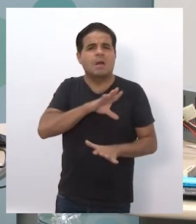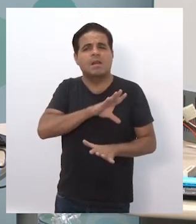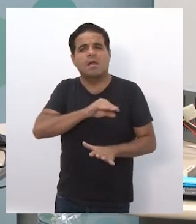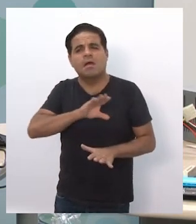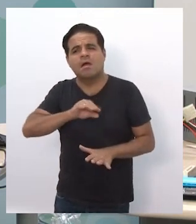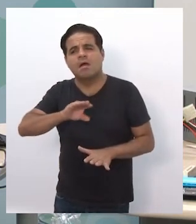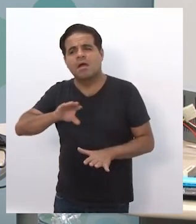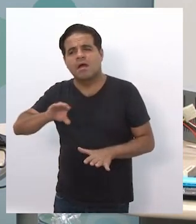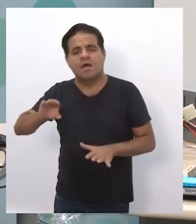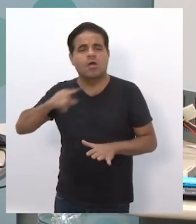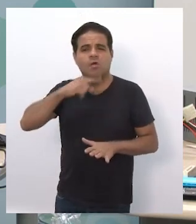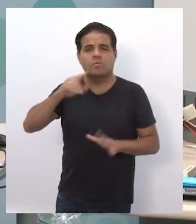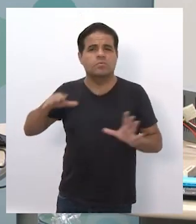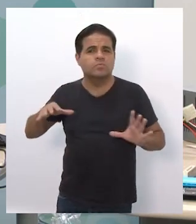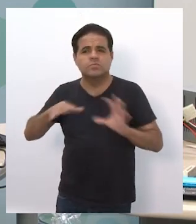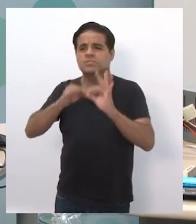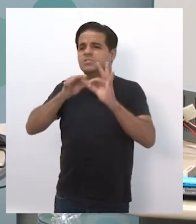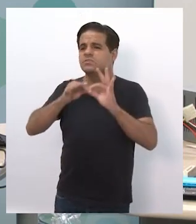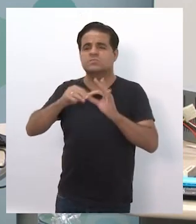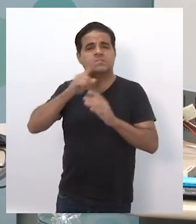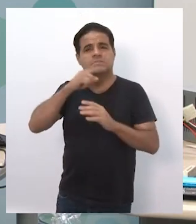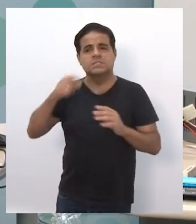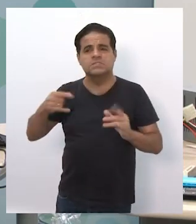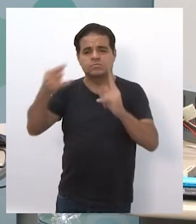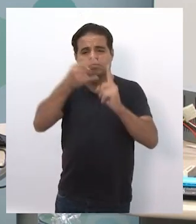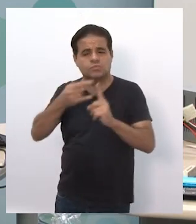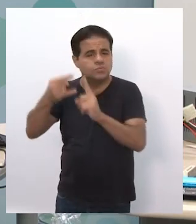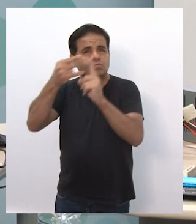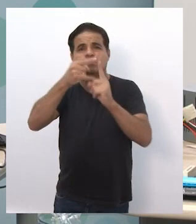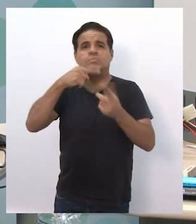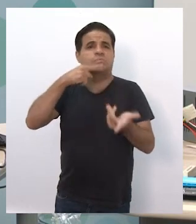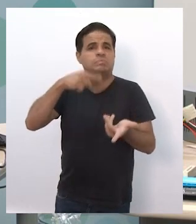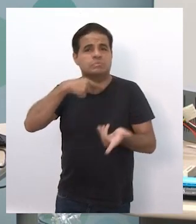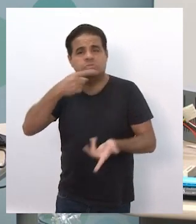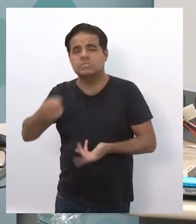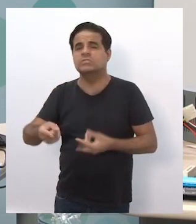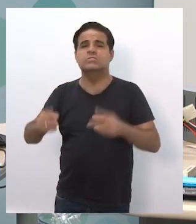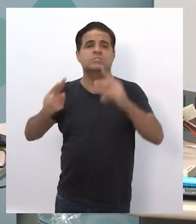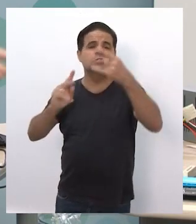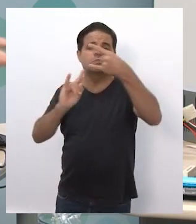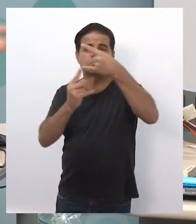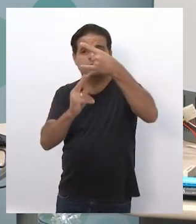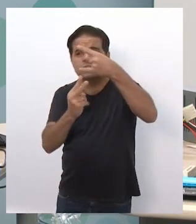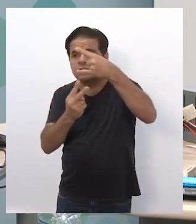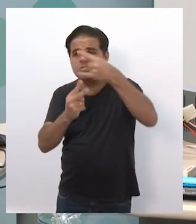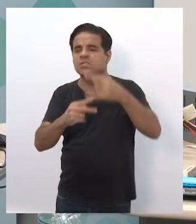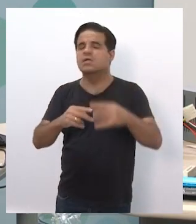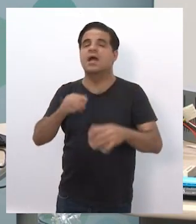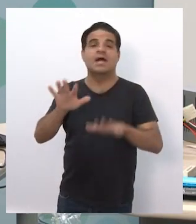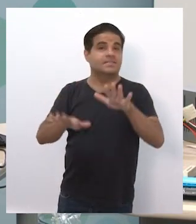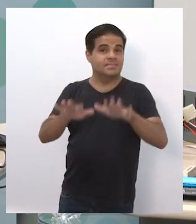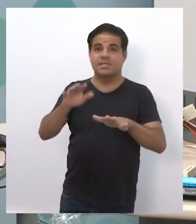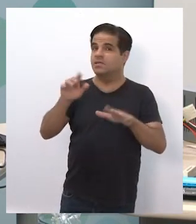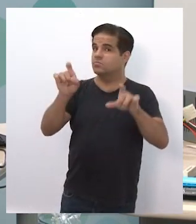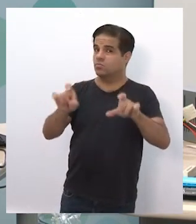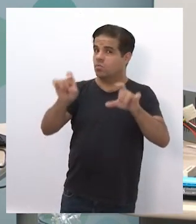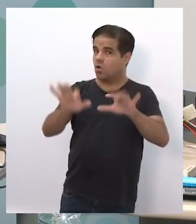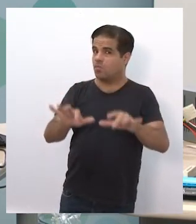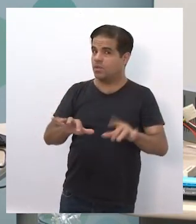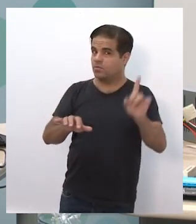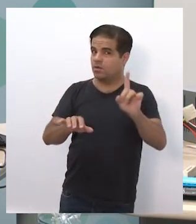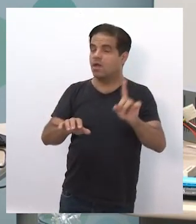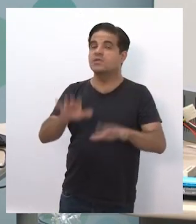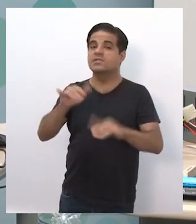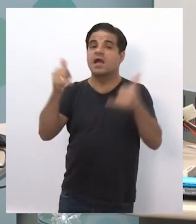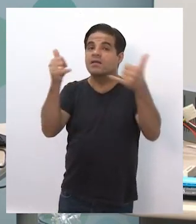consigo conectar com o Teams, com o Zoom, enfim. Então, muitas vezes não é o computador, é a internet. Então, aí a gente